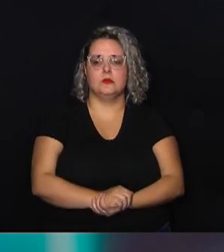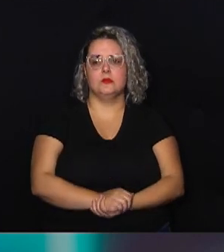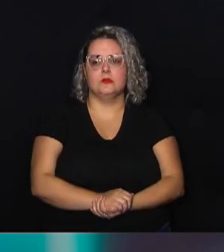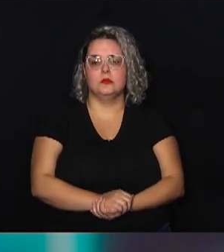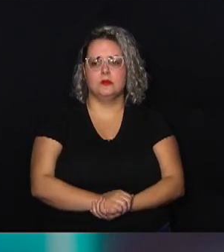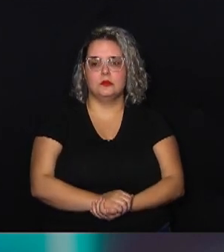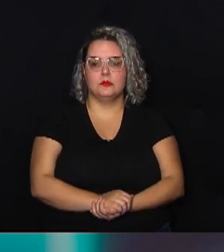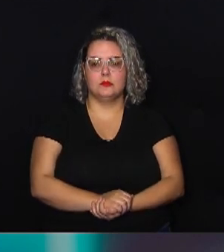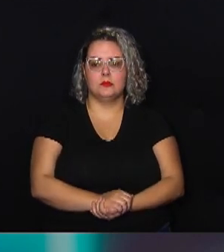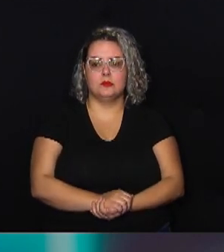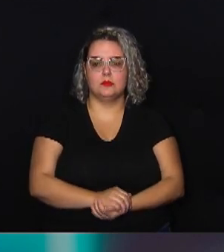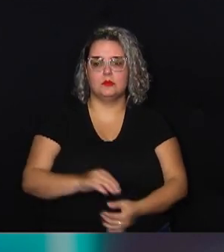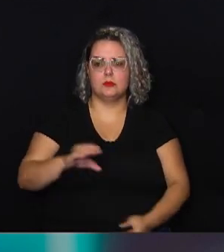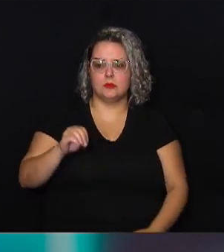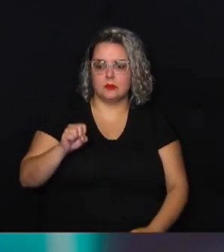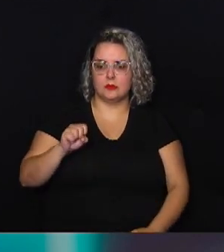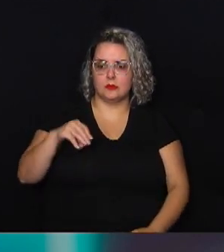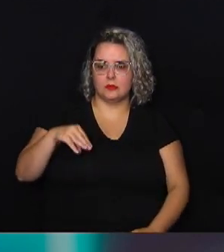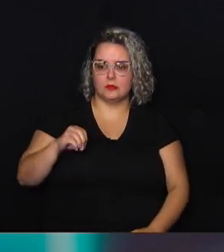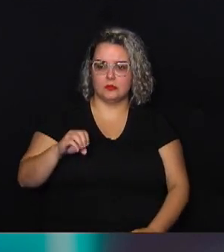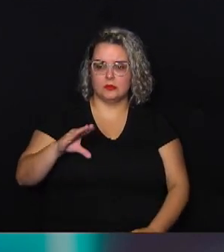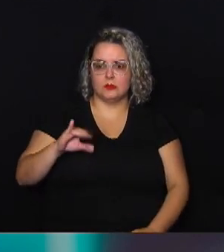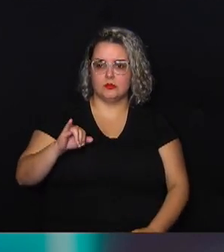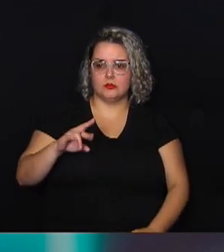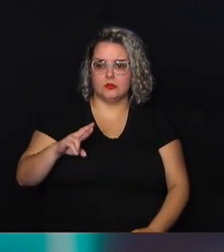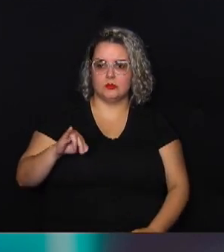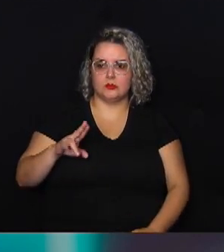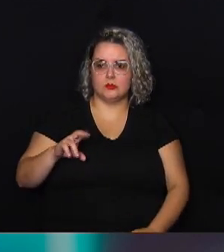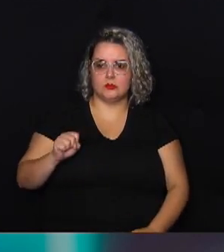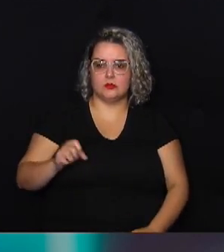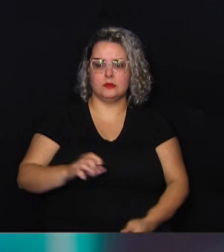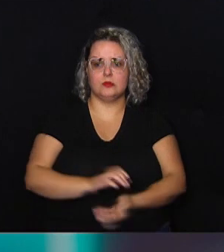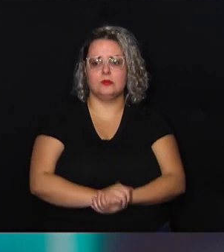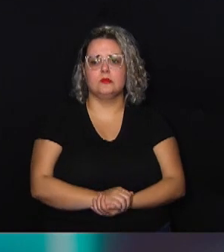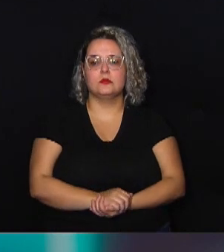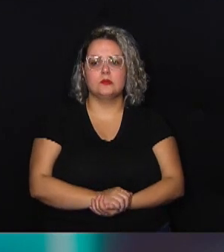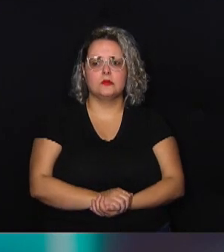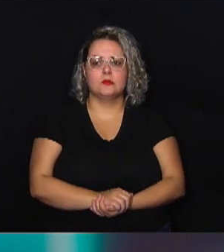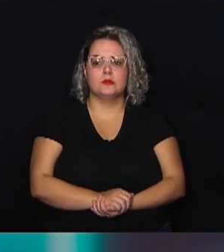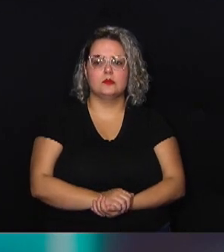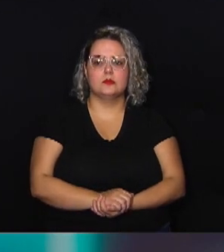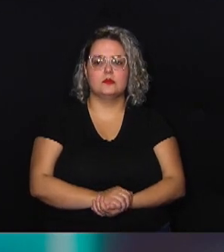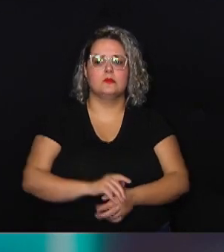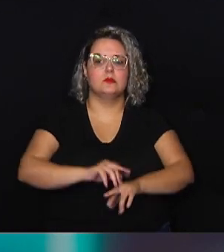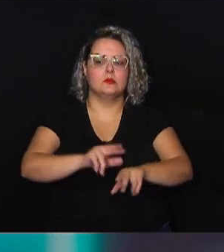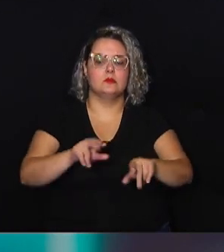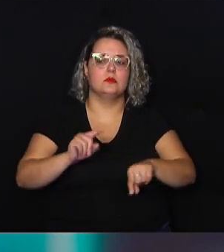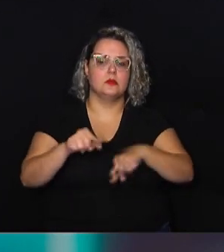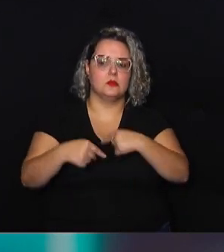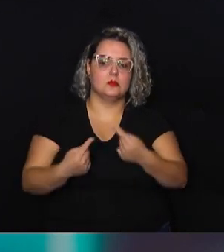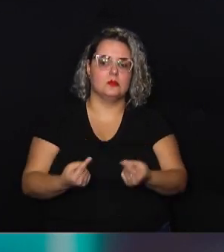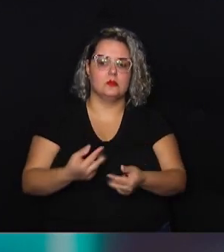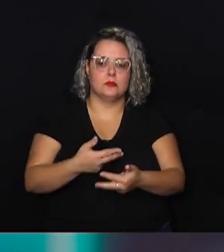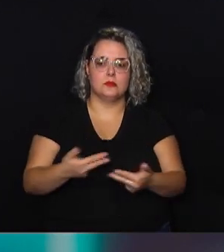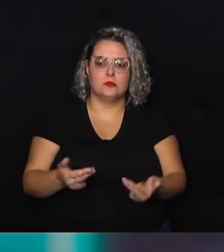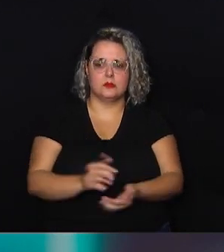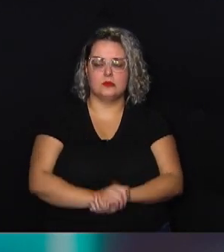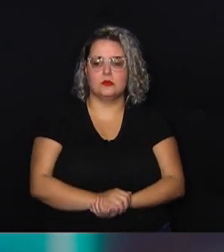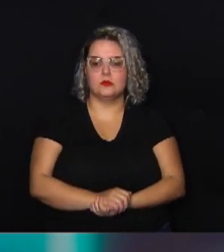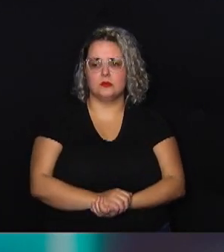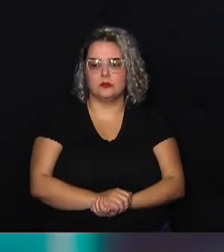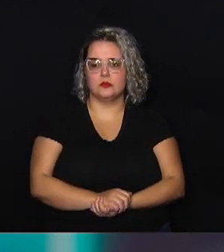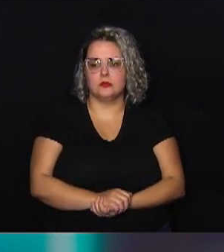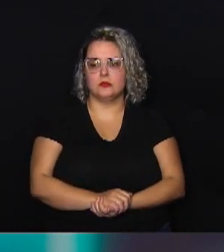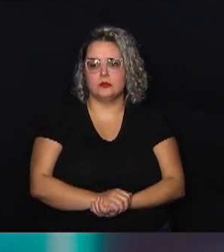do Cosmos Sirius, implementação do CS Miriam e equipamentos, né? Então, e os vereadores e